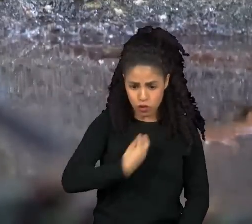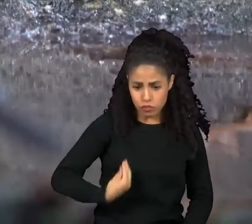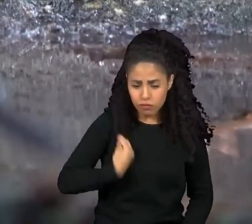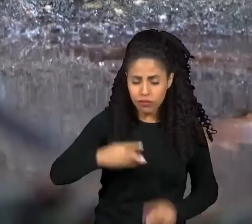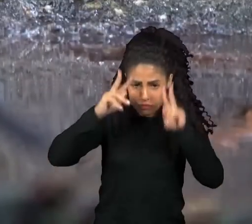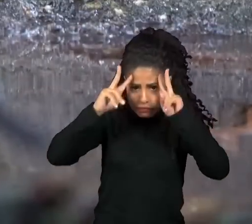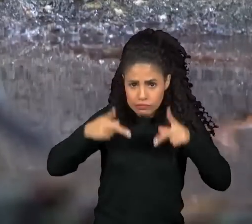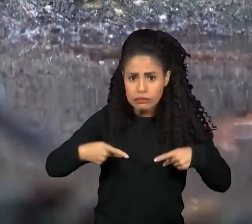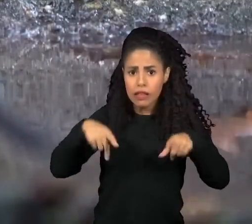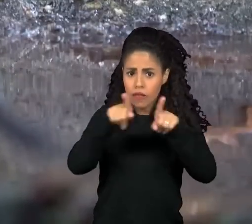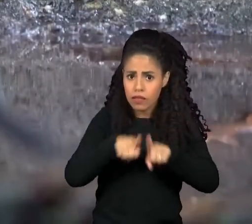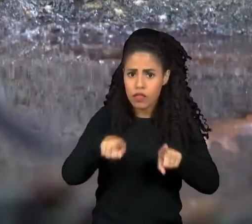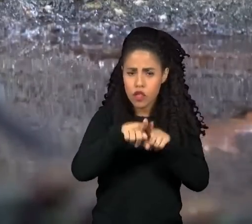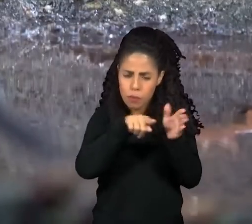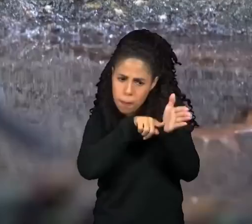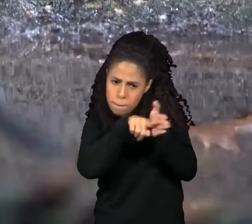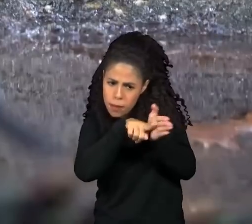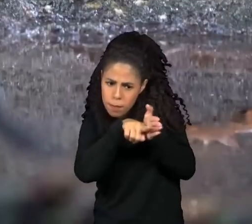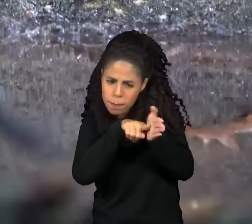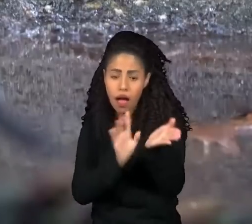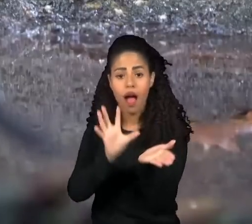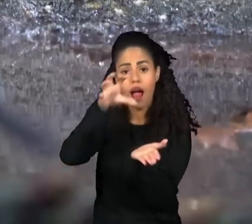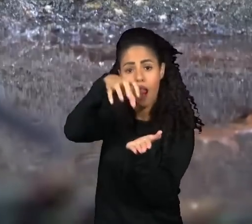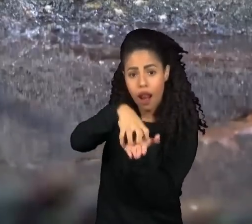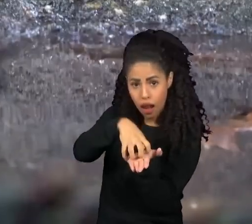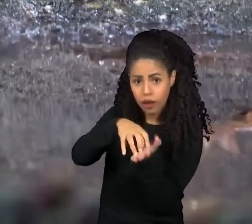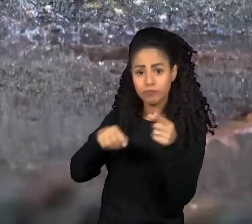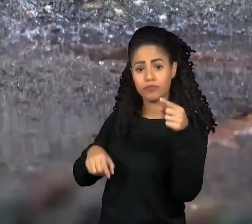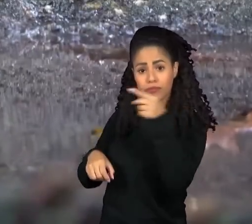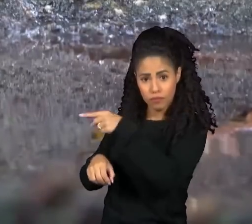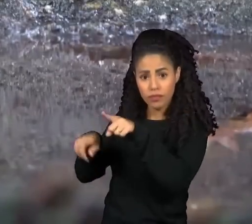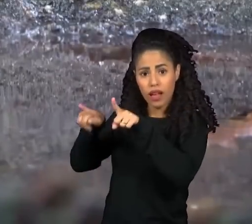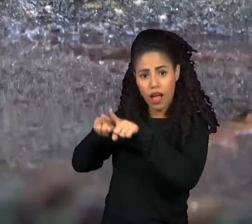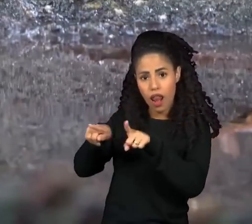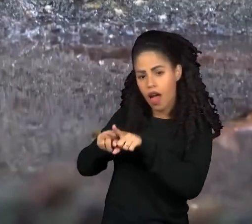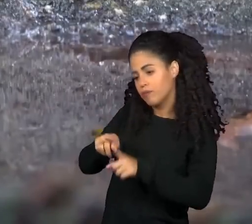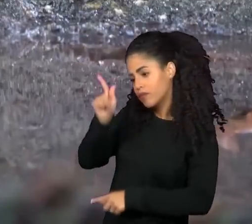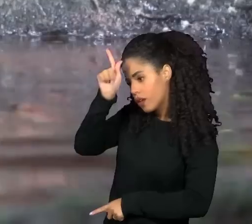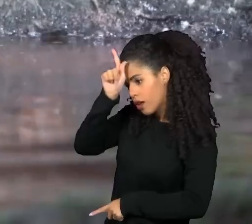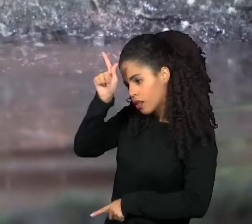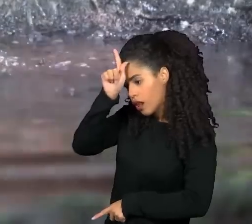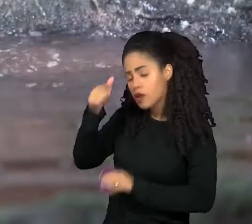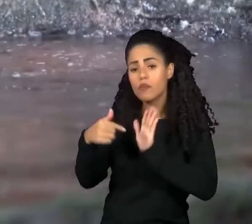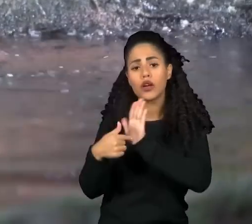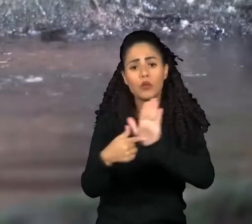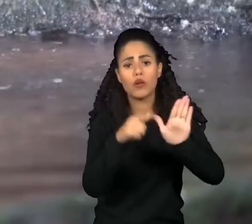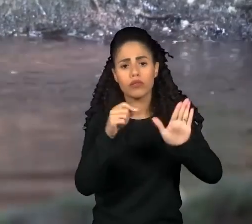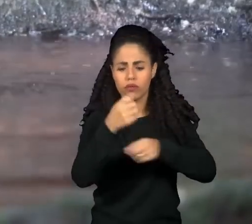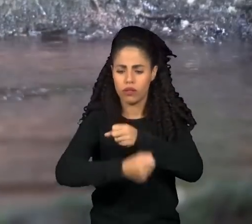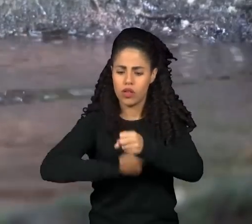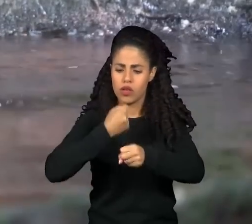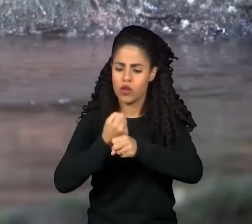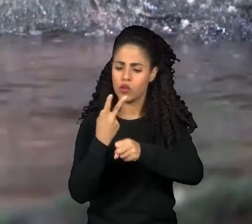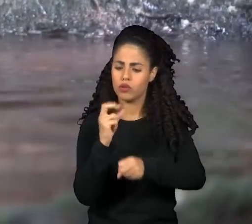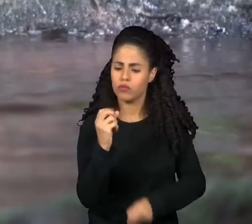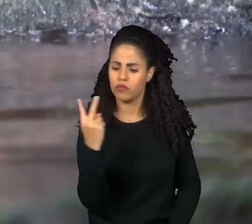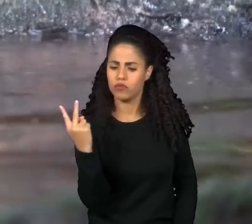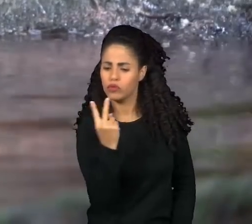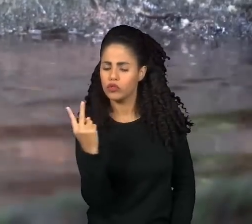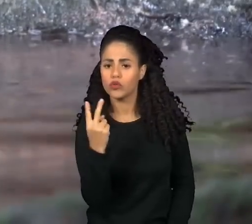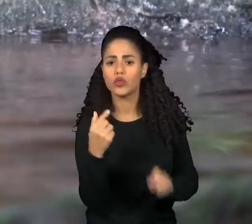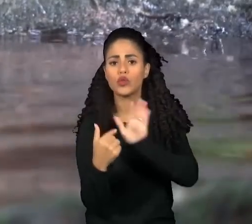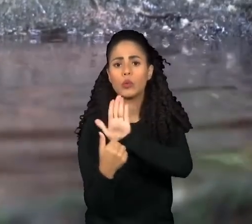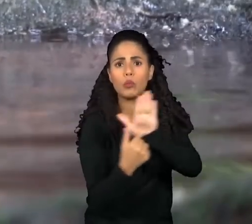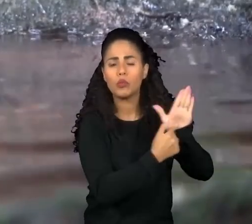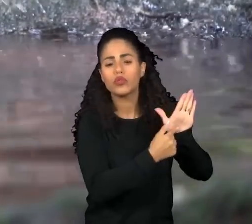Um estudo do Instituto Max Planck da Alemanha, publicado na revista Scientific Reports, em 2022, mostrou que